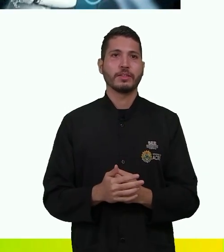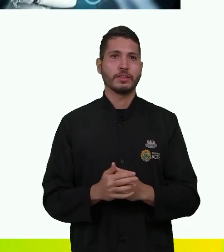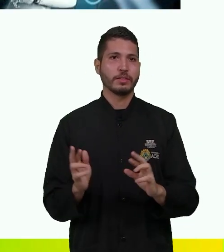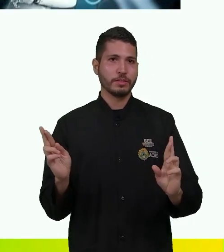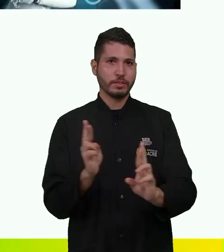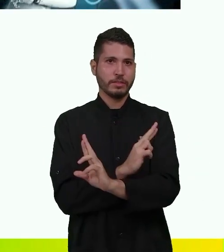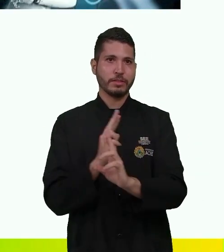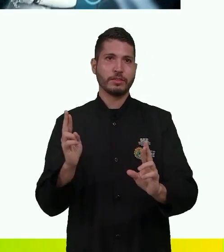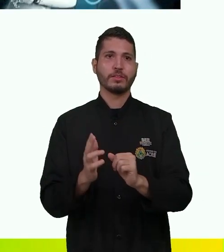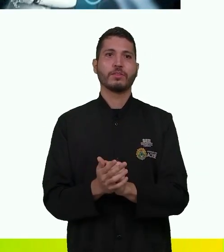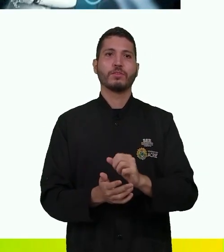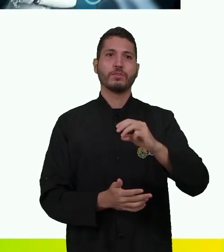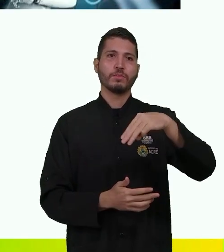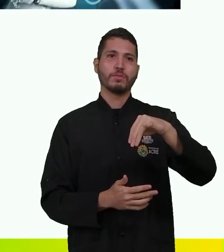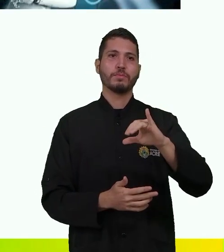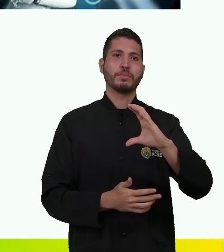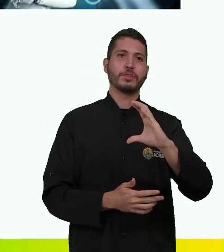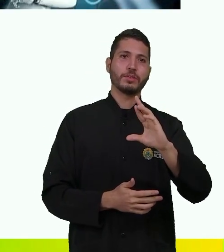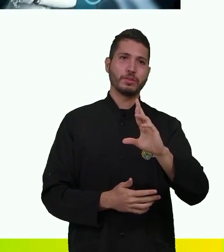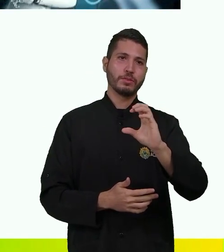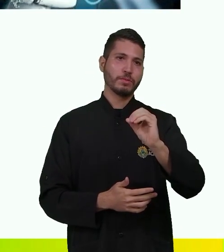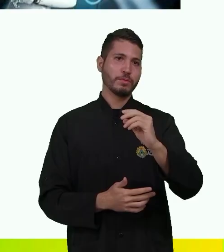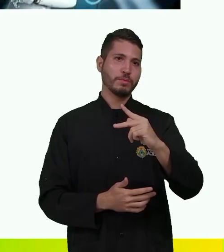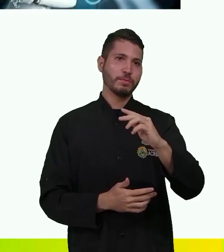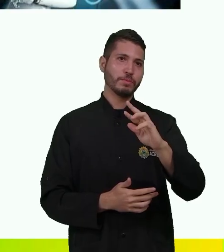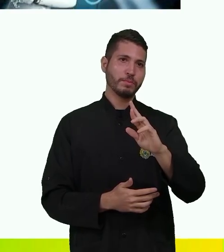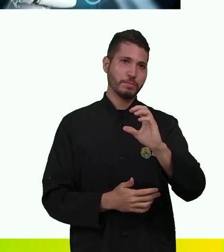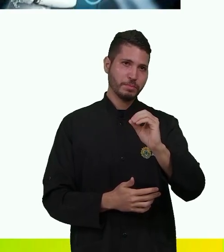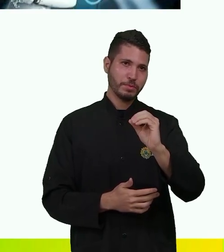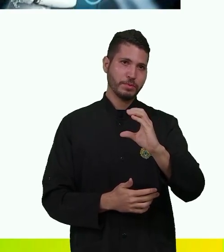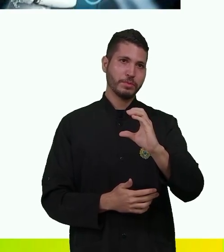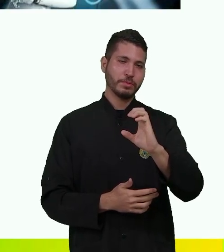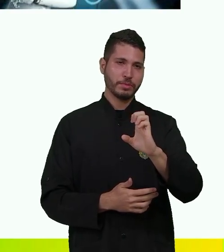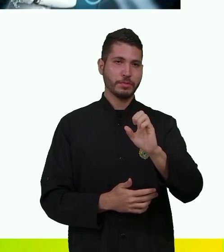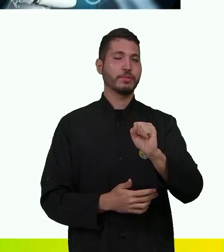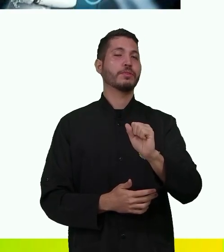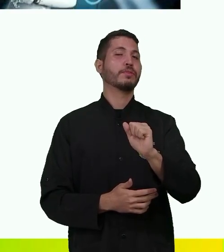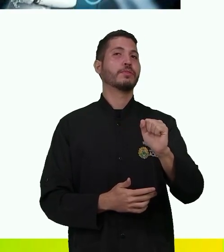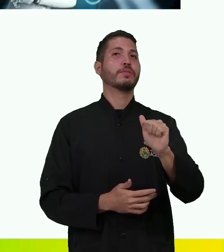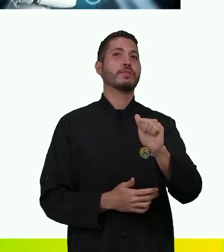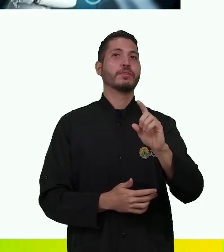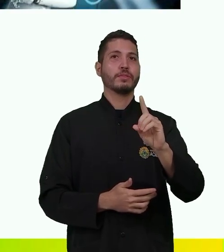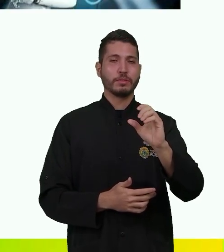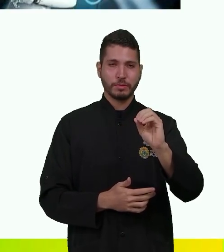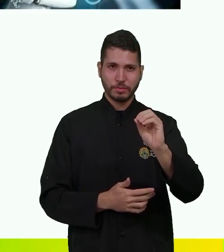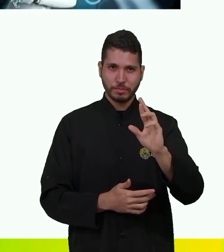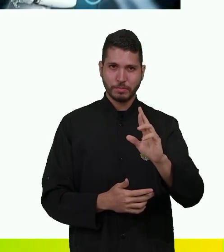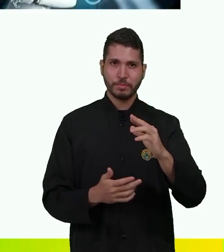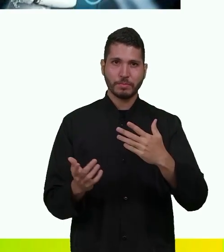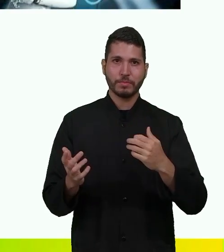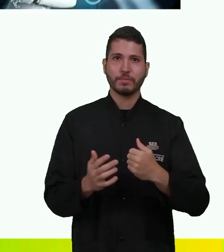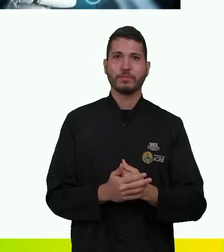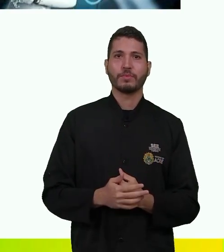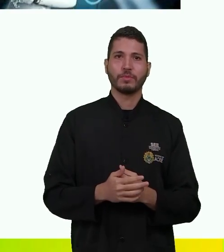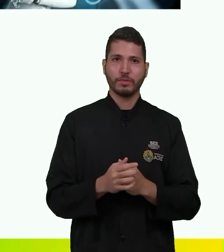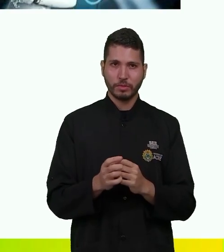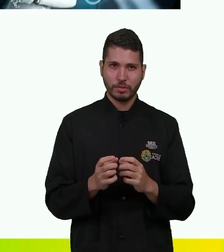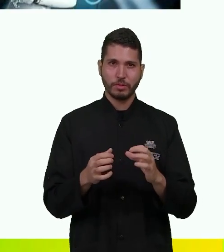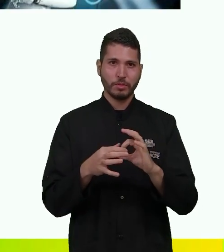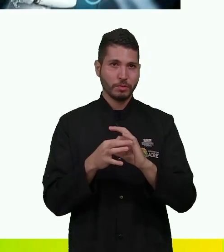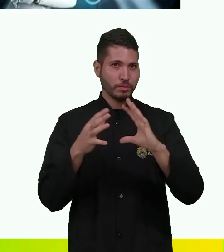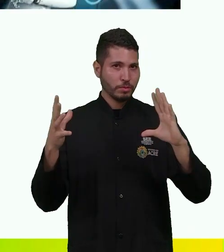microprocessadores. O microprocessador, ele possibilitou os computadores pessoais, a internet, que transformou a